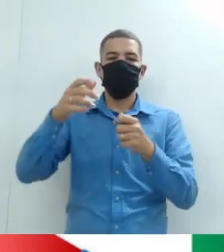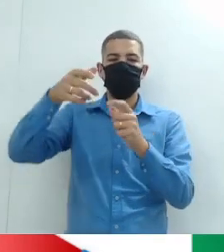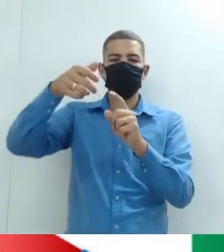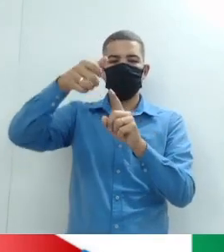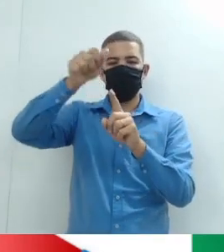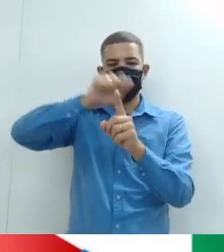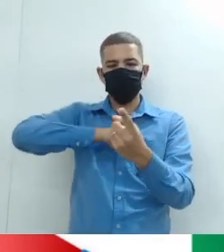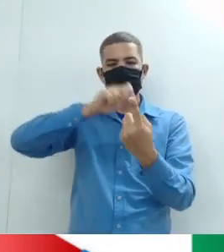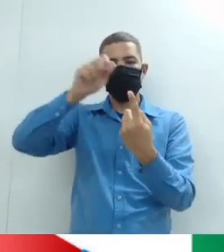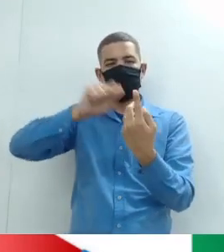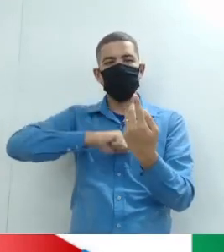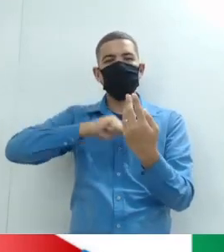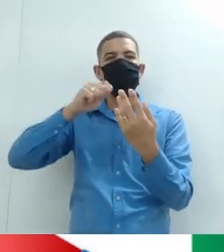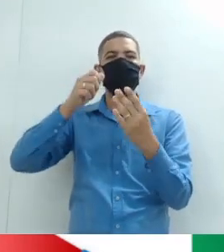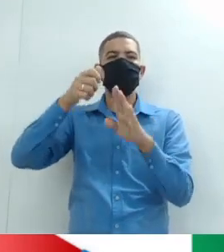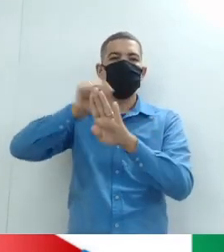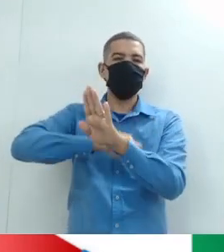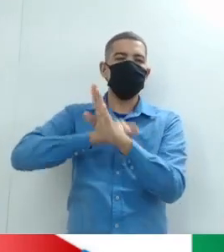outras